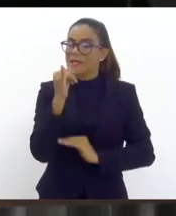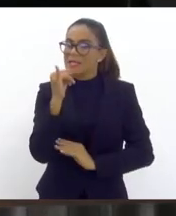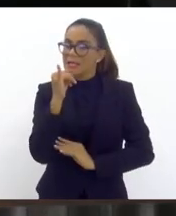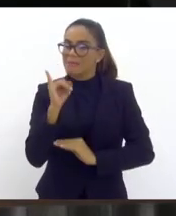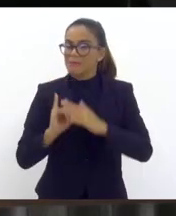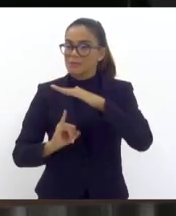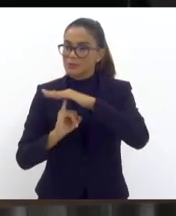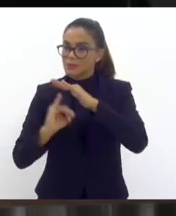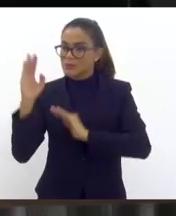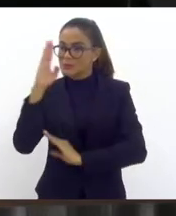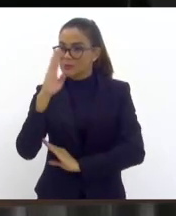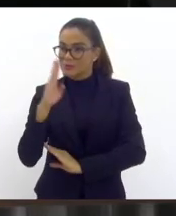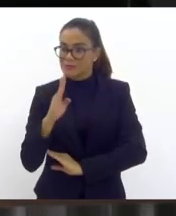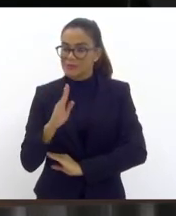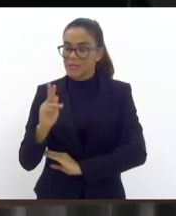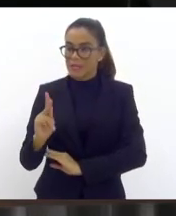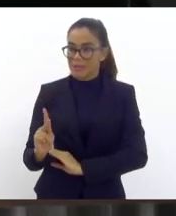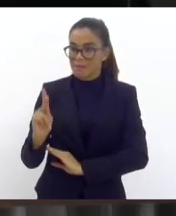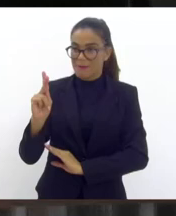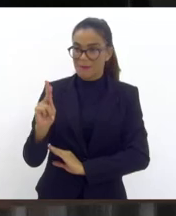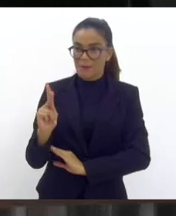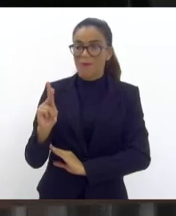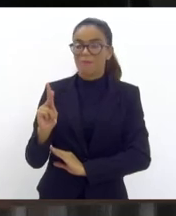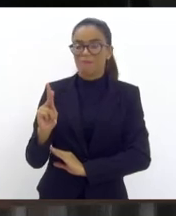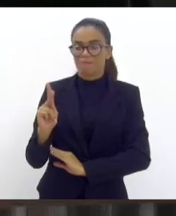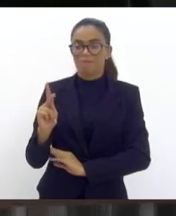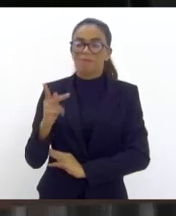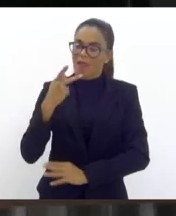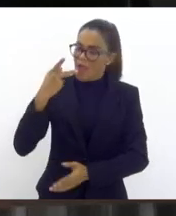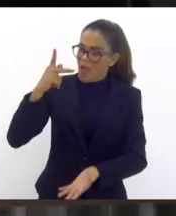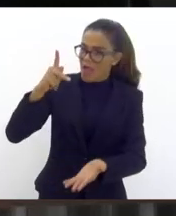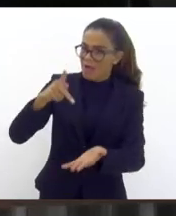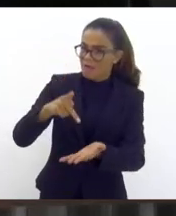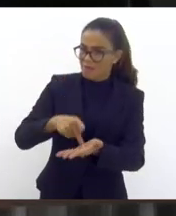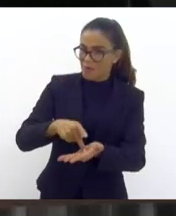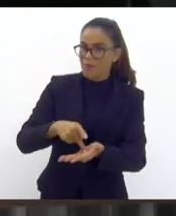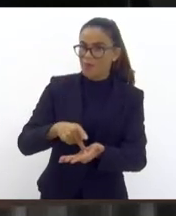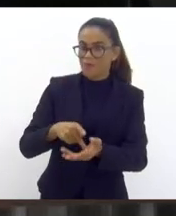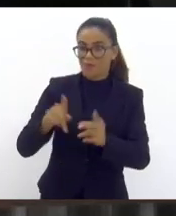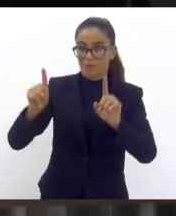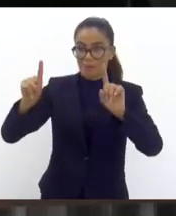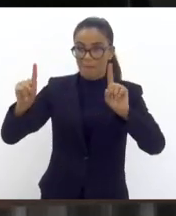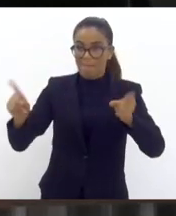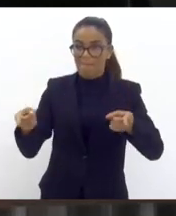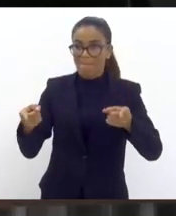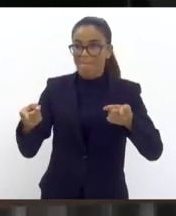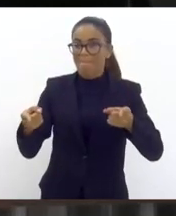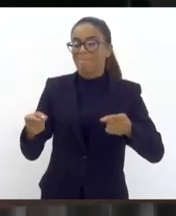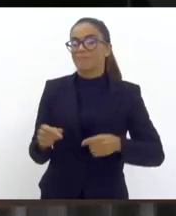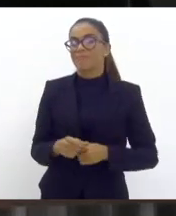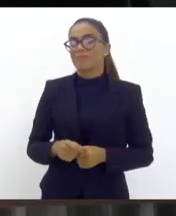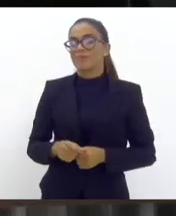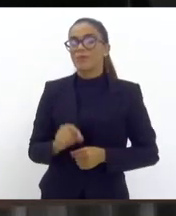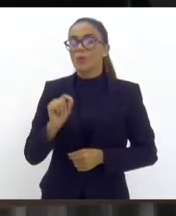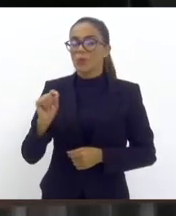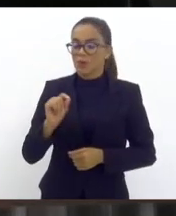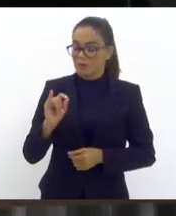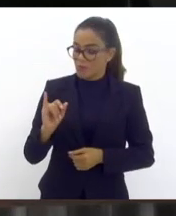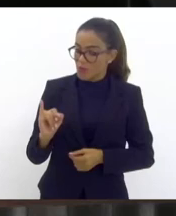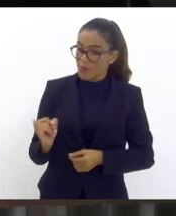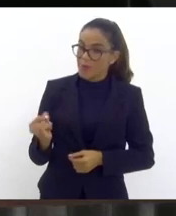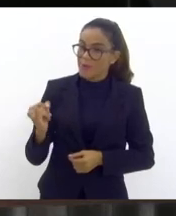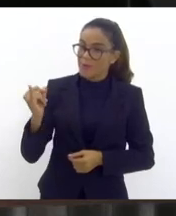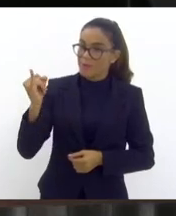petróleo afirmou entre aspas e abra aspas aqui no caso a tributação